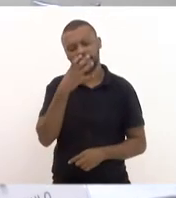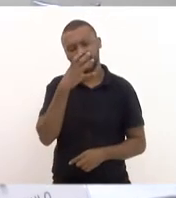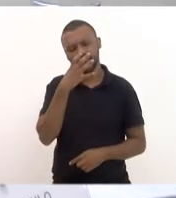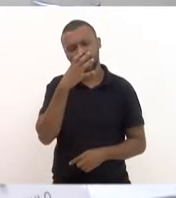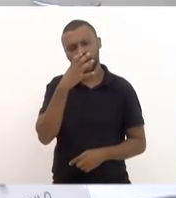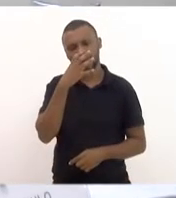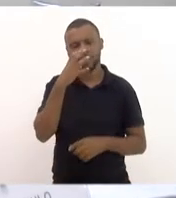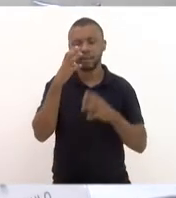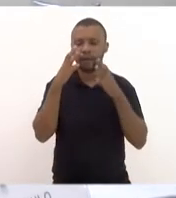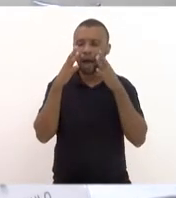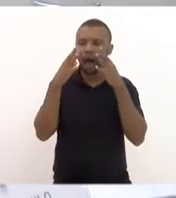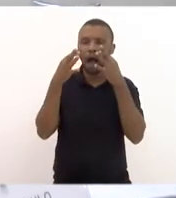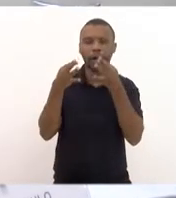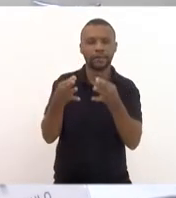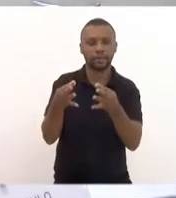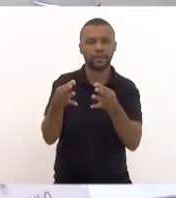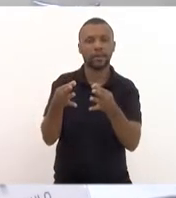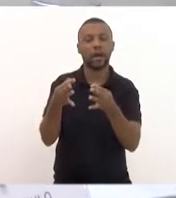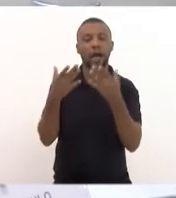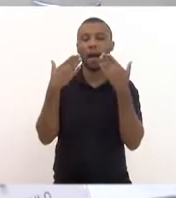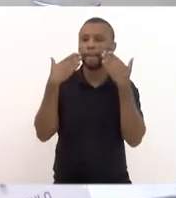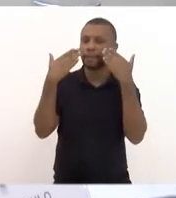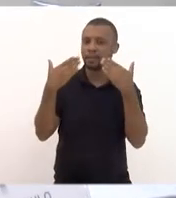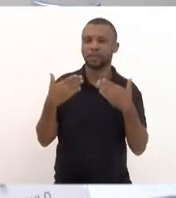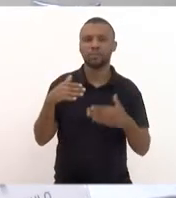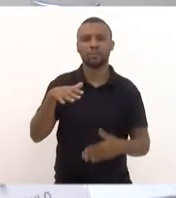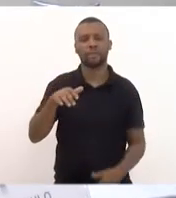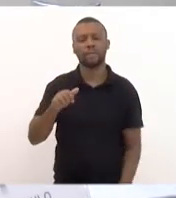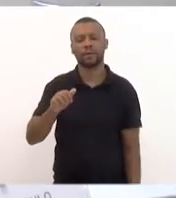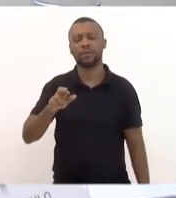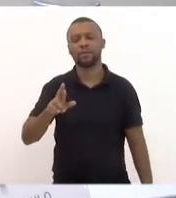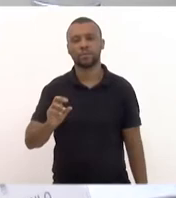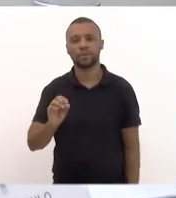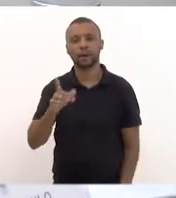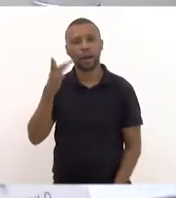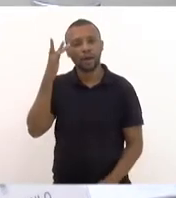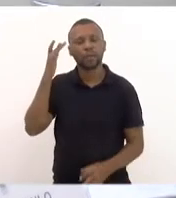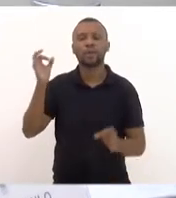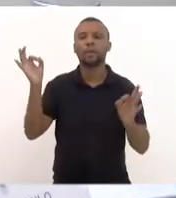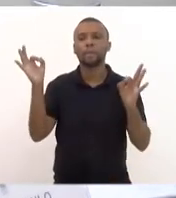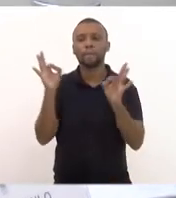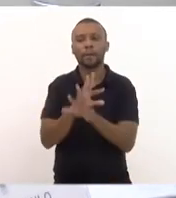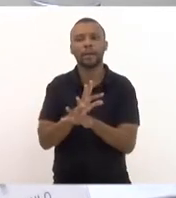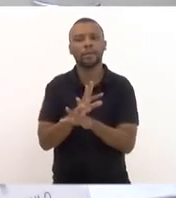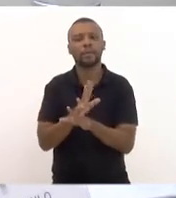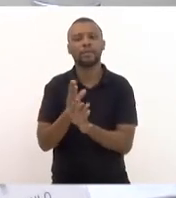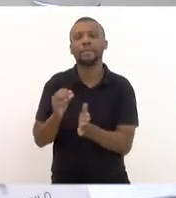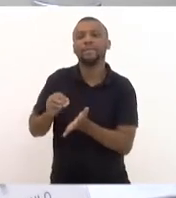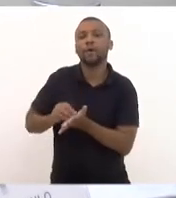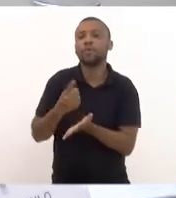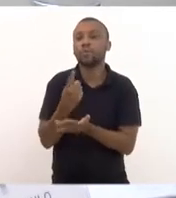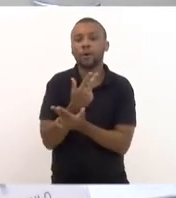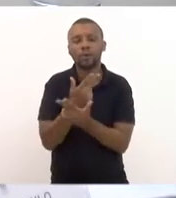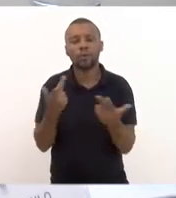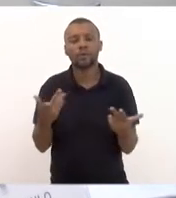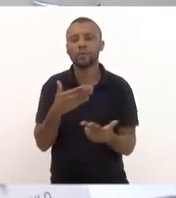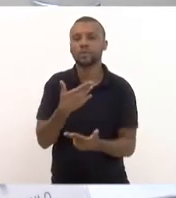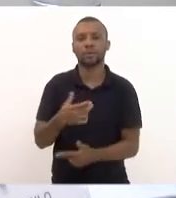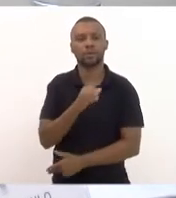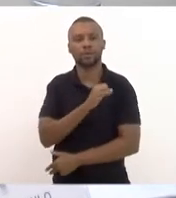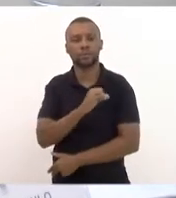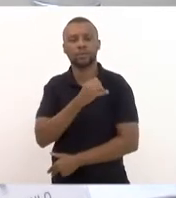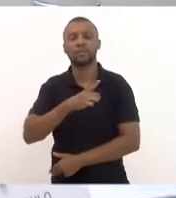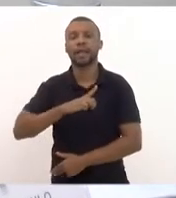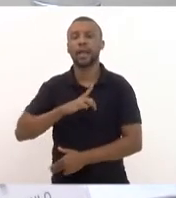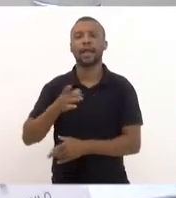Mauro, eu acho que para ser completa, faltou uma coisa que o Estado do Rio de Janeiro tem abandonado de